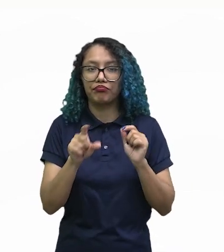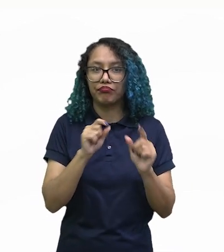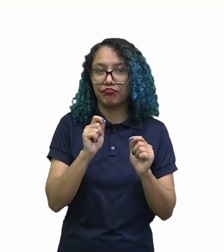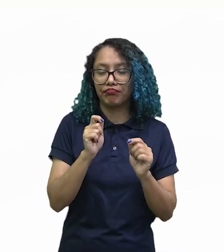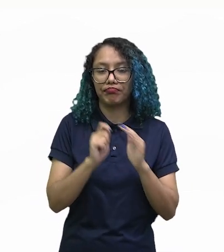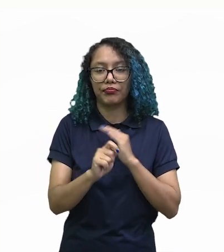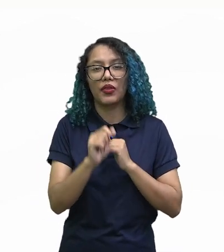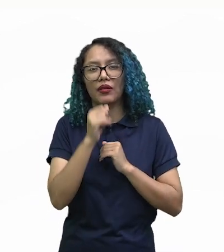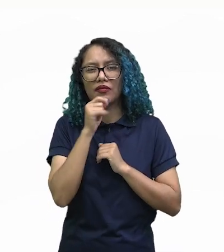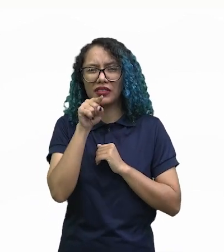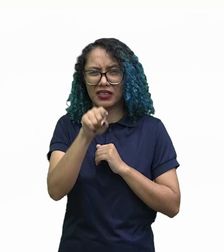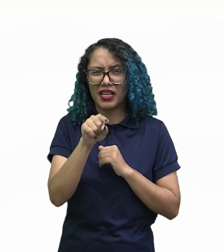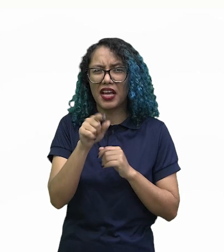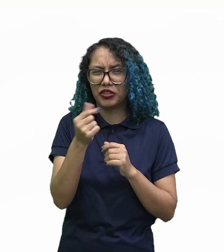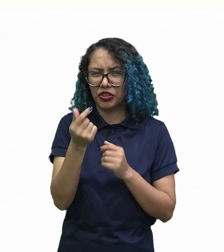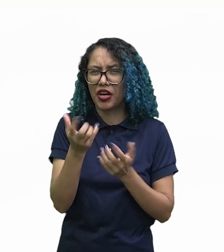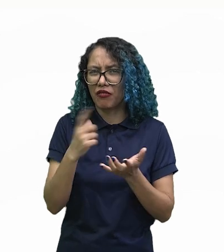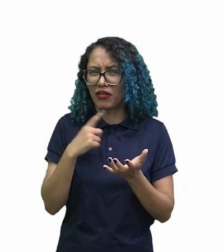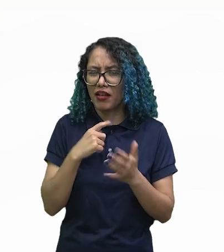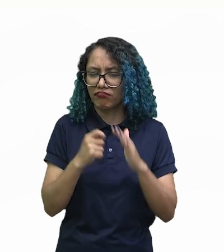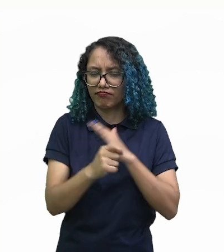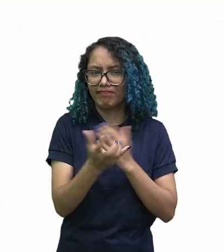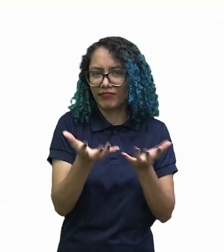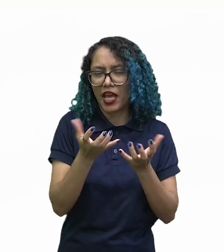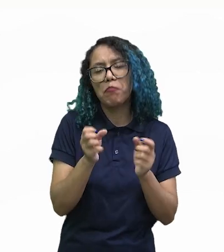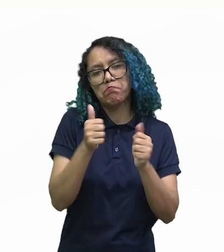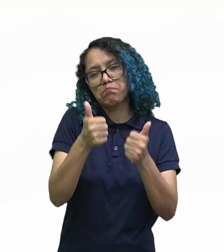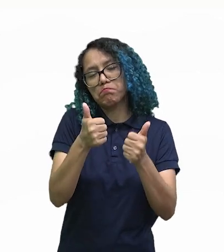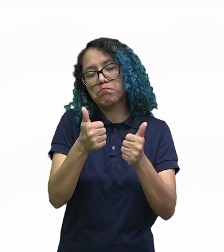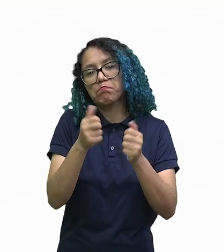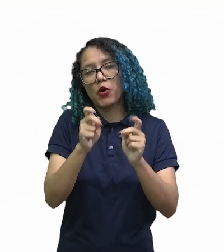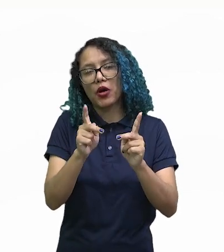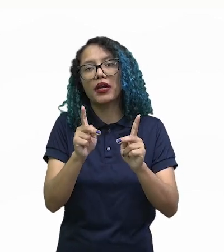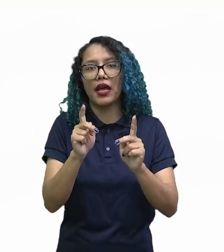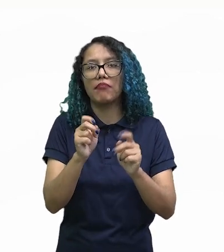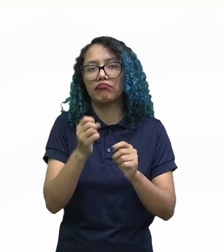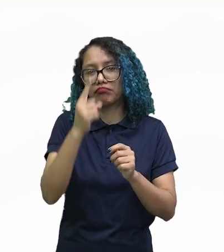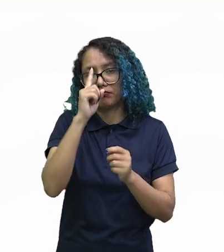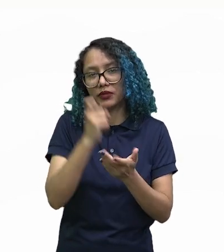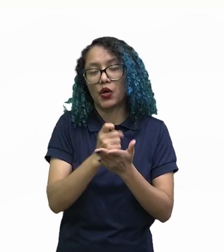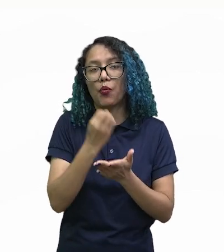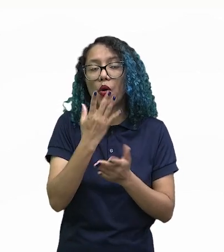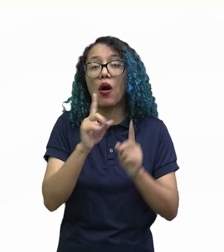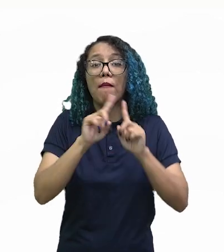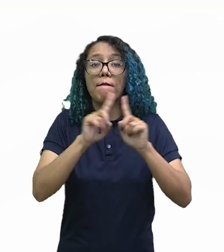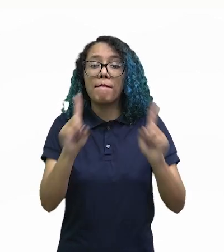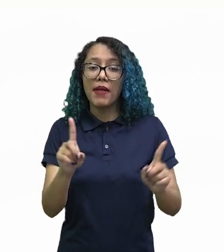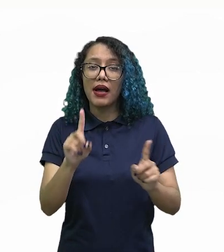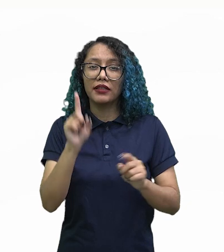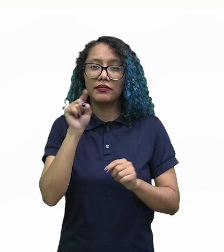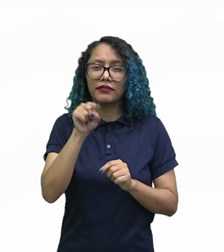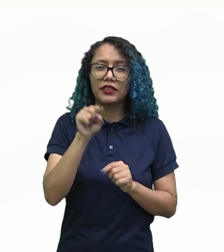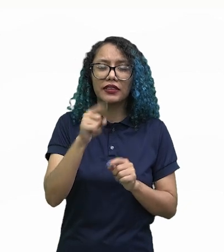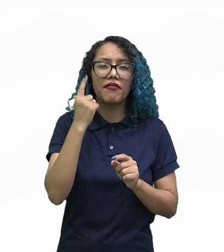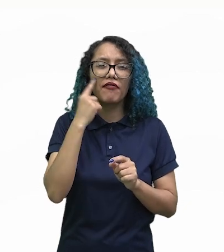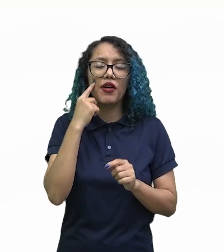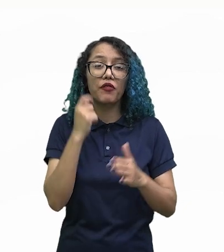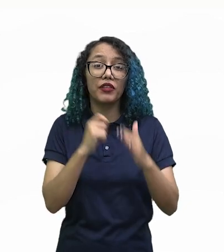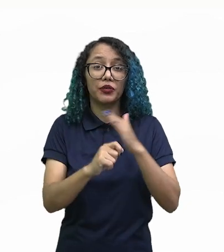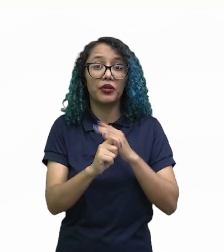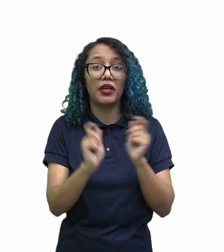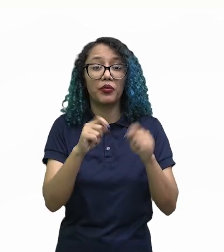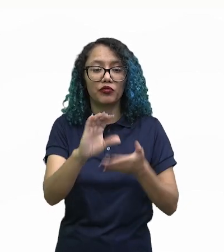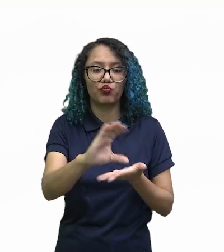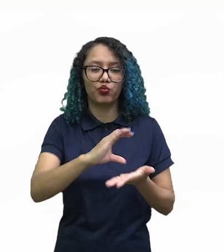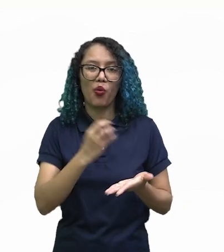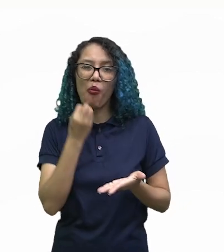investimentos. Você tem uma grana e quer investir. Perfeito, ótima decisão. Mas você sabe identificar qual é ali o investimento que vai te dar